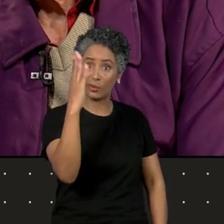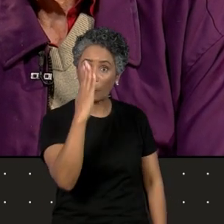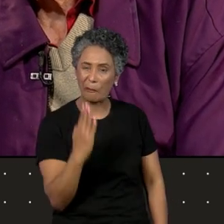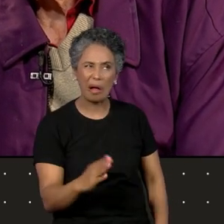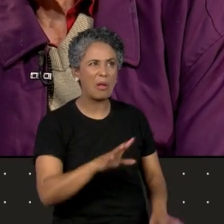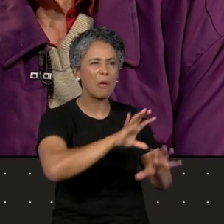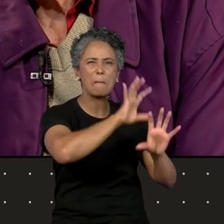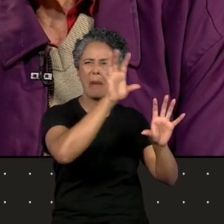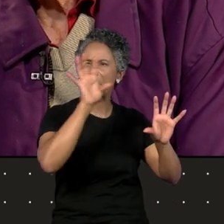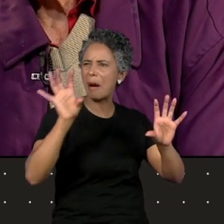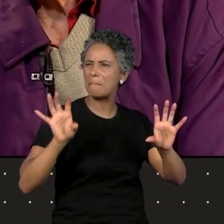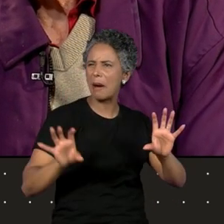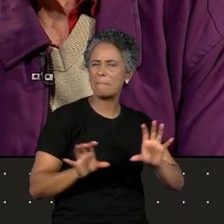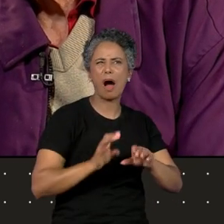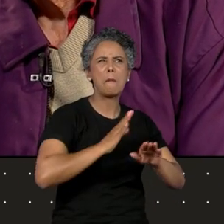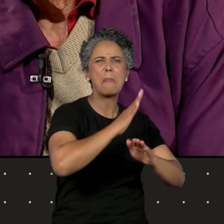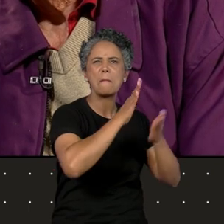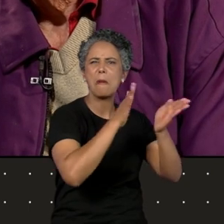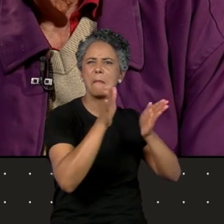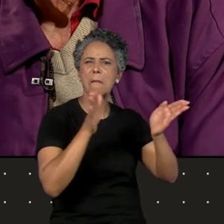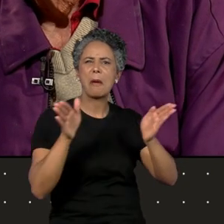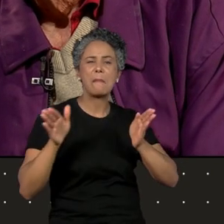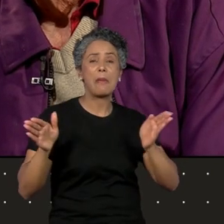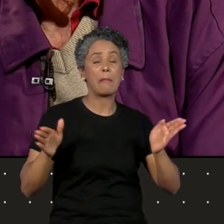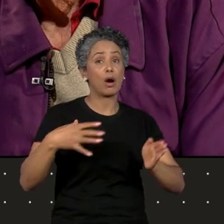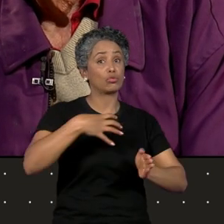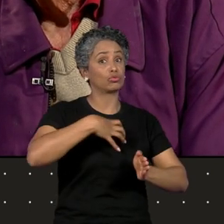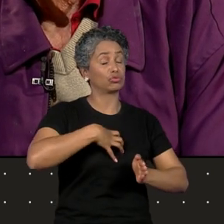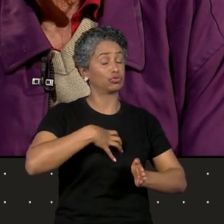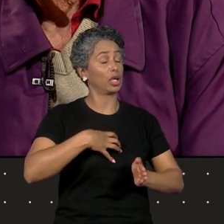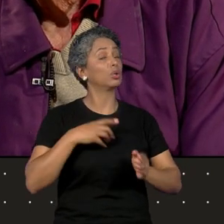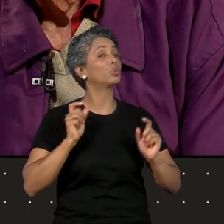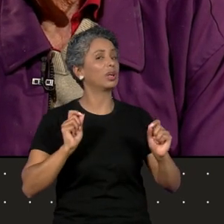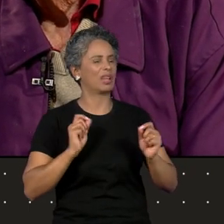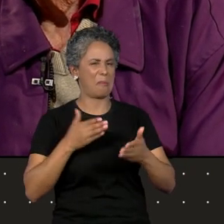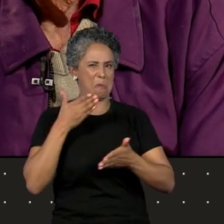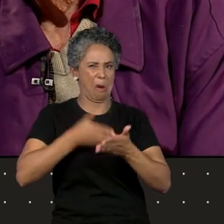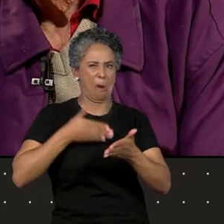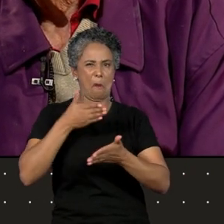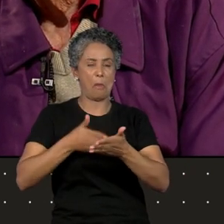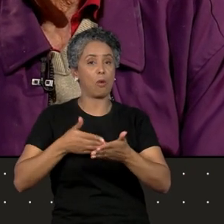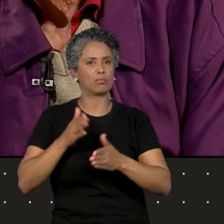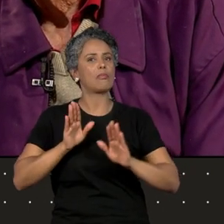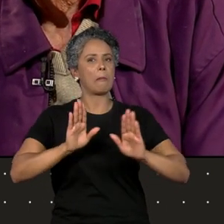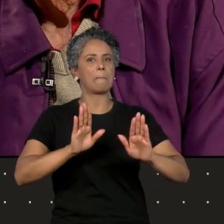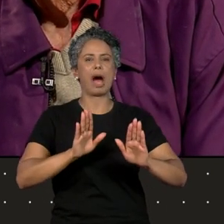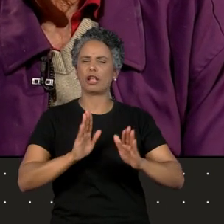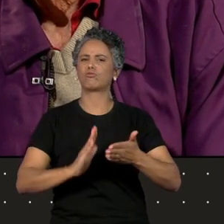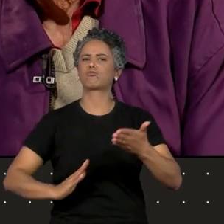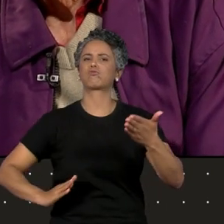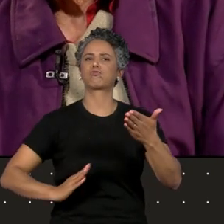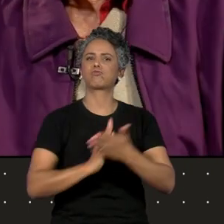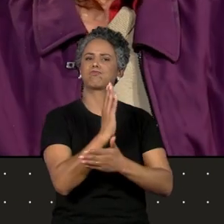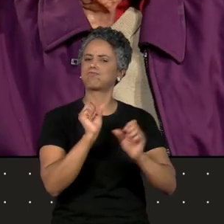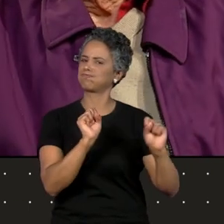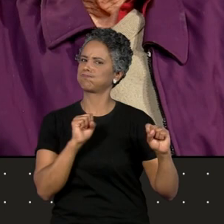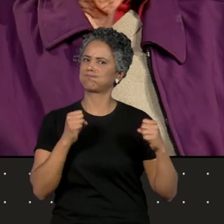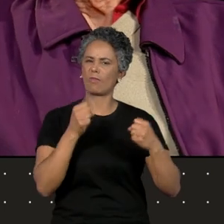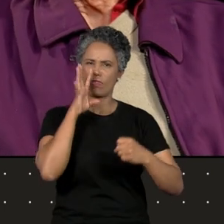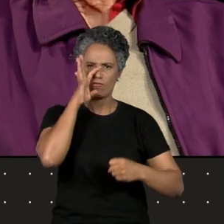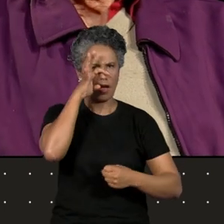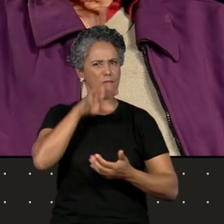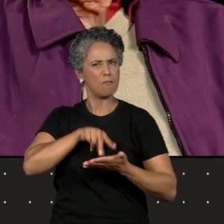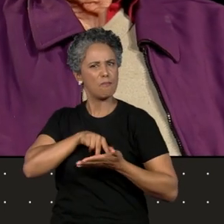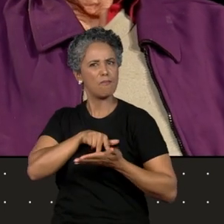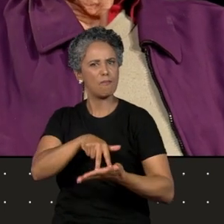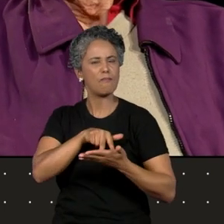Foram nas condições mais difíceis, abrindo caminhos para apresentar espetáculos para populações que jamais tinham visto